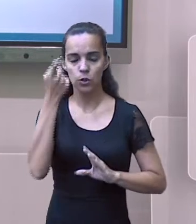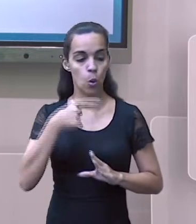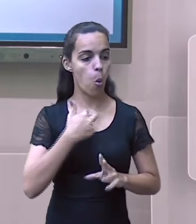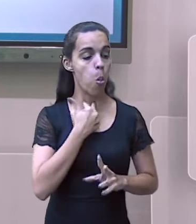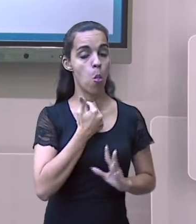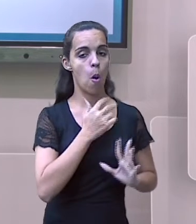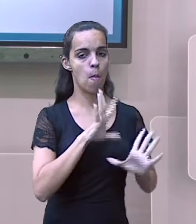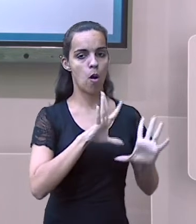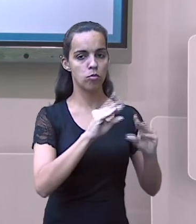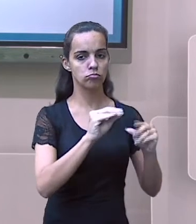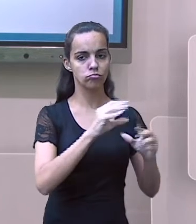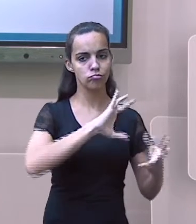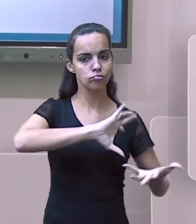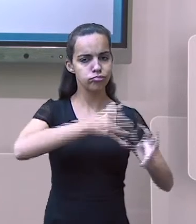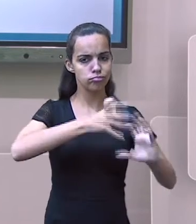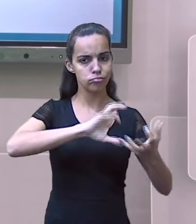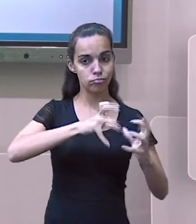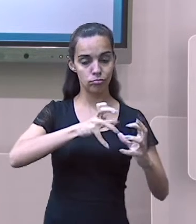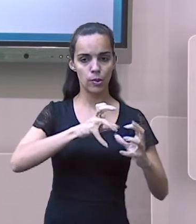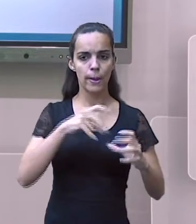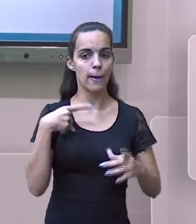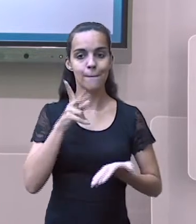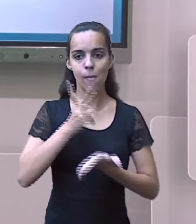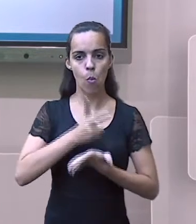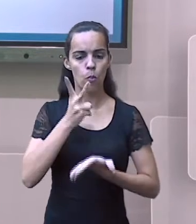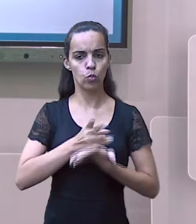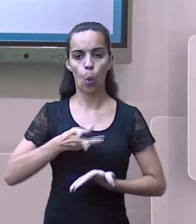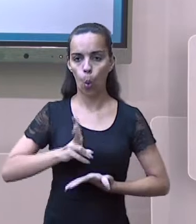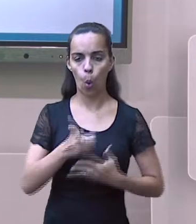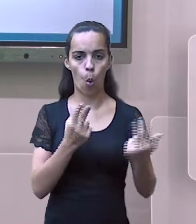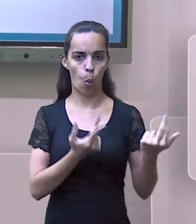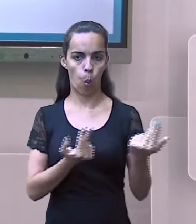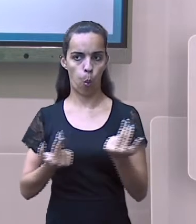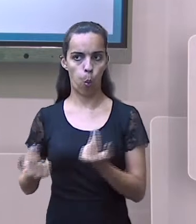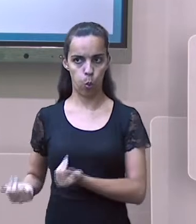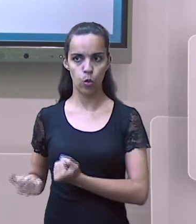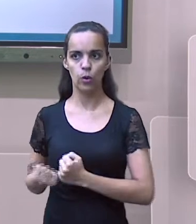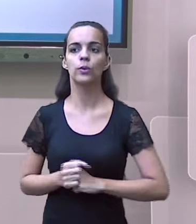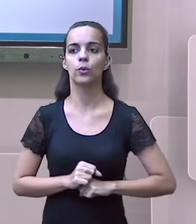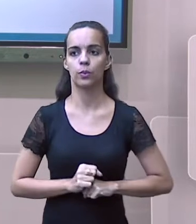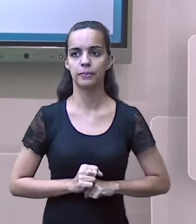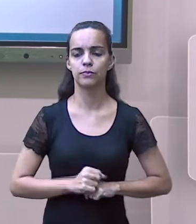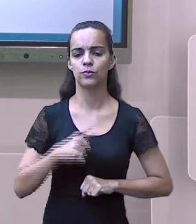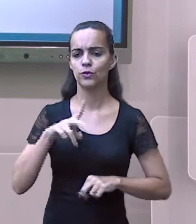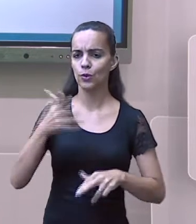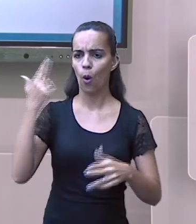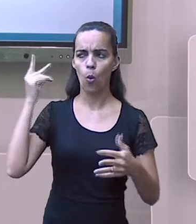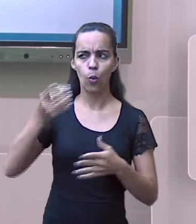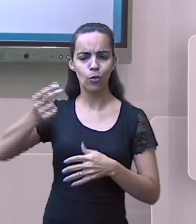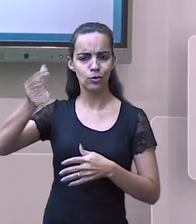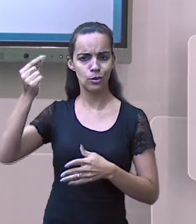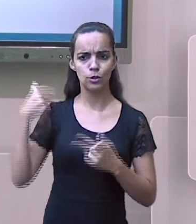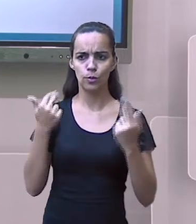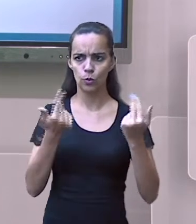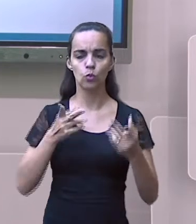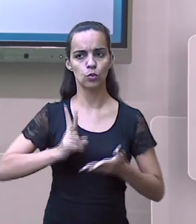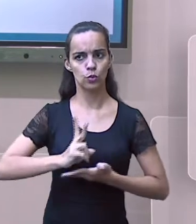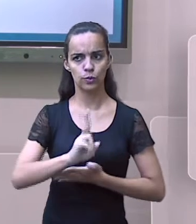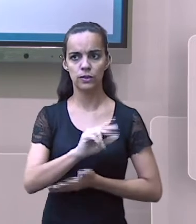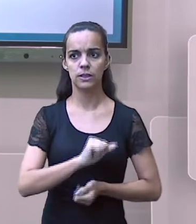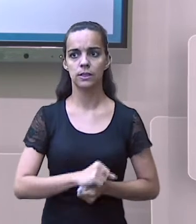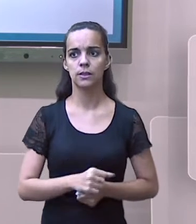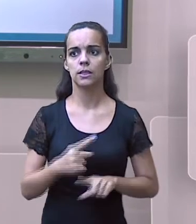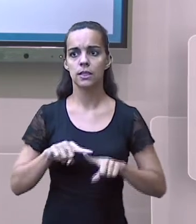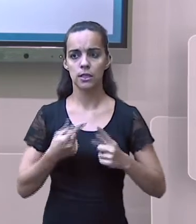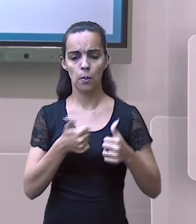na arquitetura aqui para o lado de fora, elas só podem ser modificadas interiormente, tá? Então, por isso,